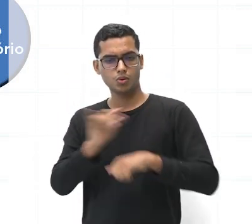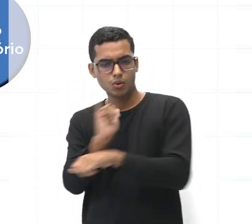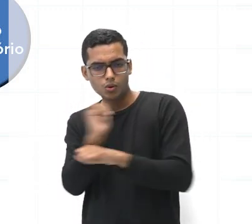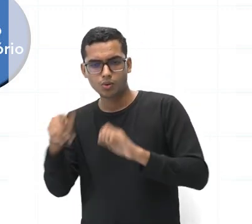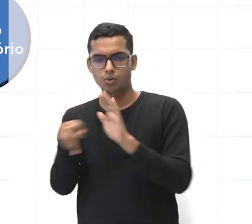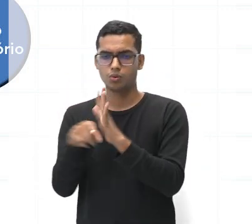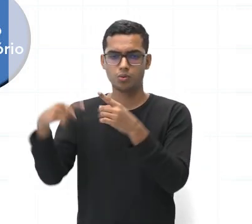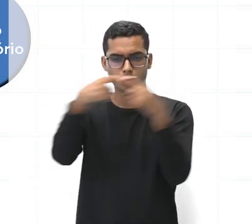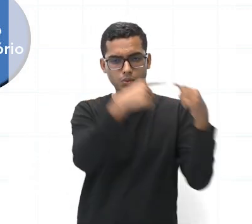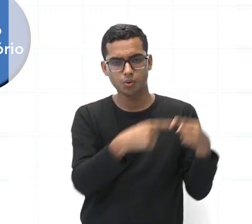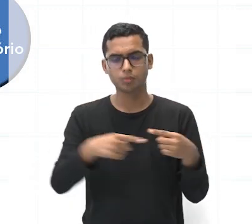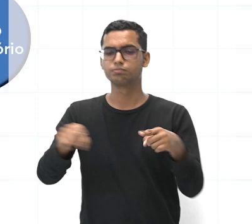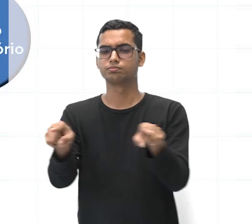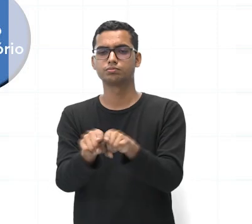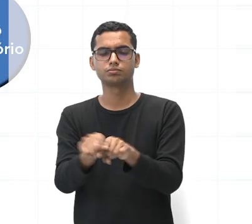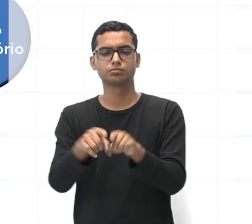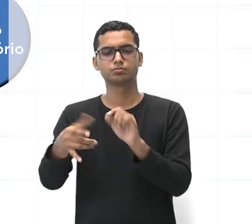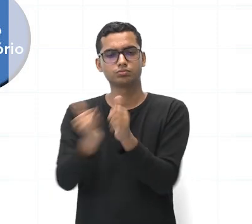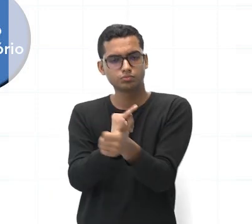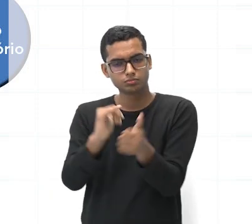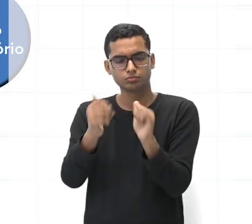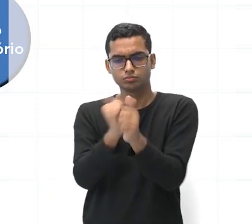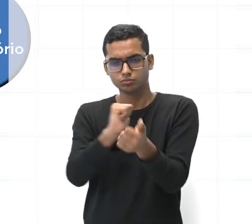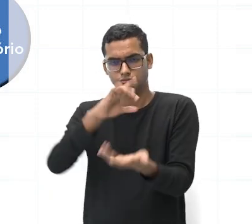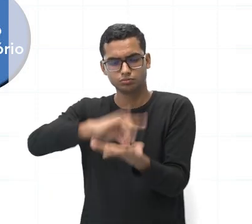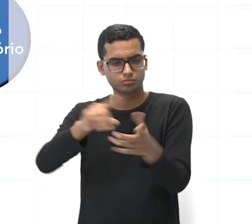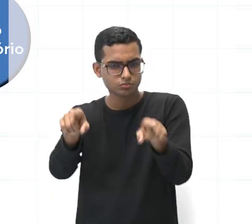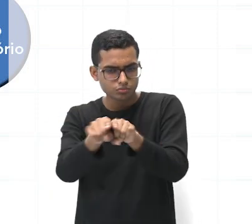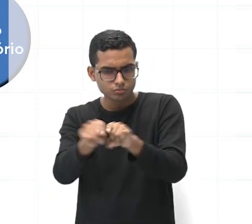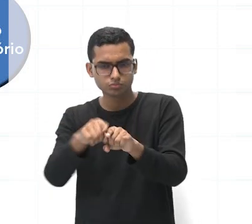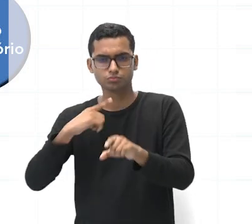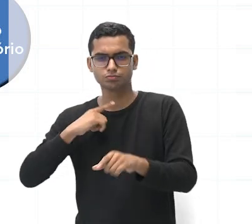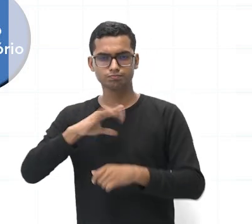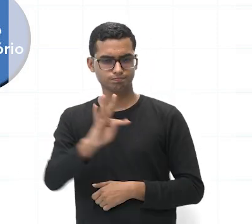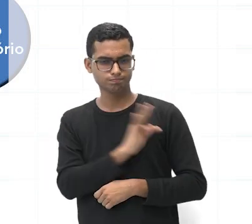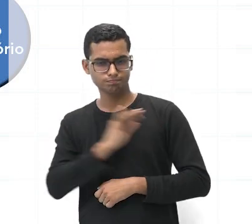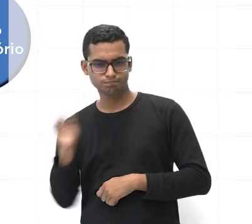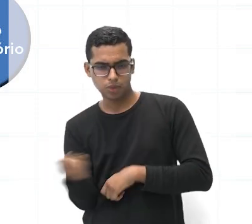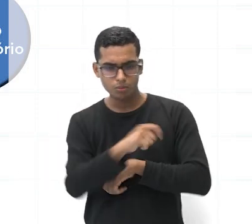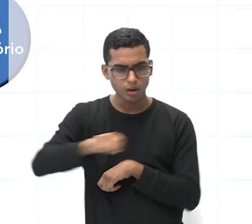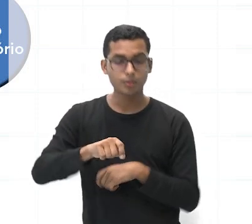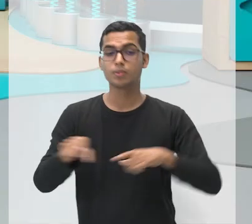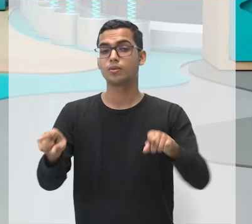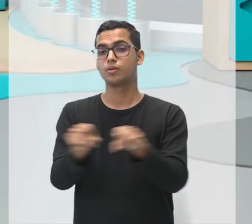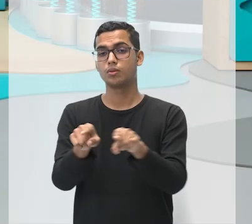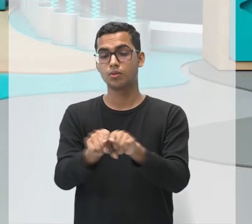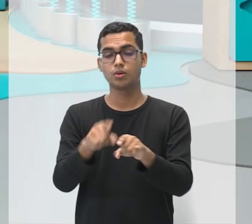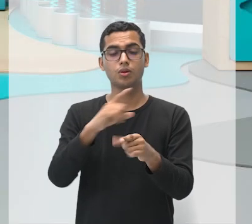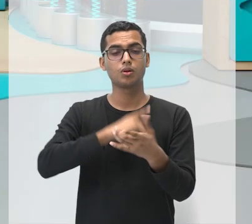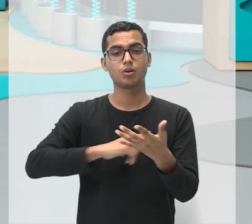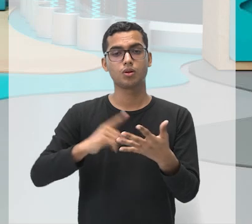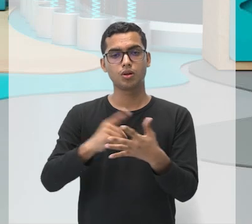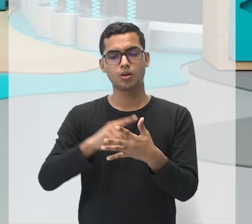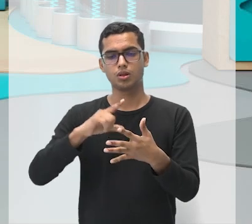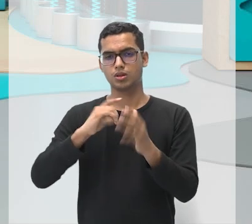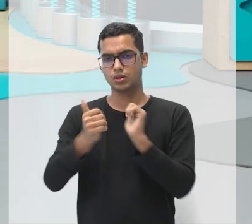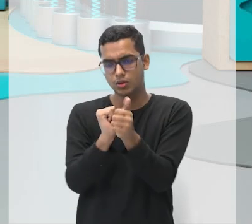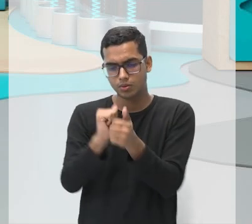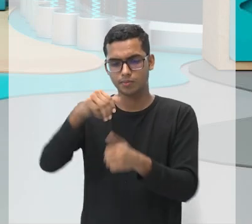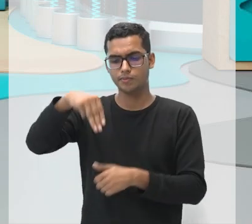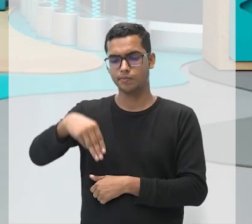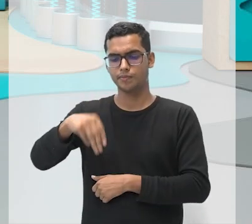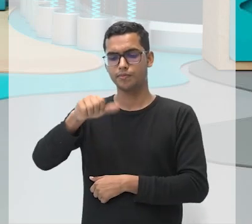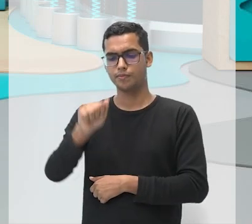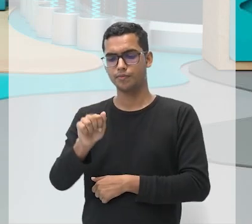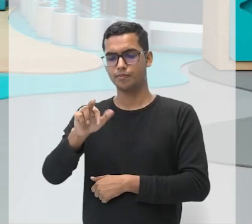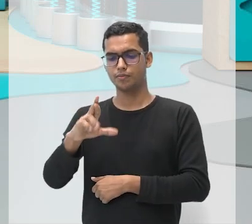de precisão e nós vamos ter os esportes de marca, que são aí um dos tópicos da nossa aula, né? Um